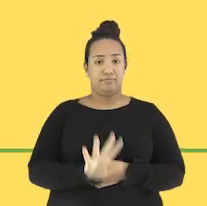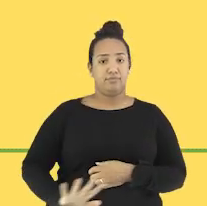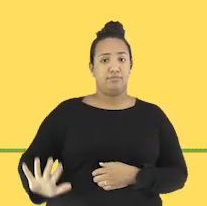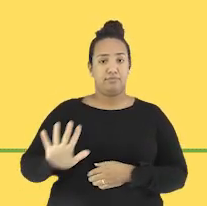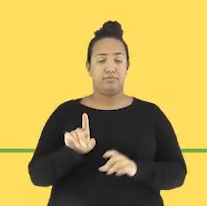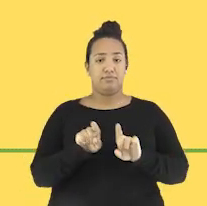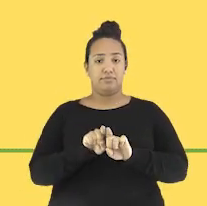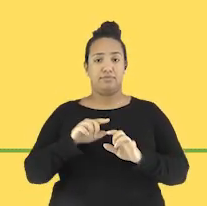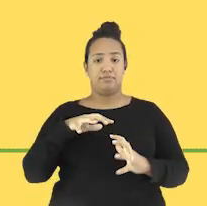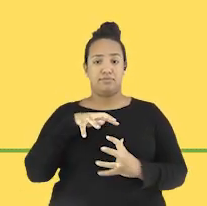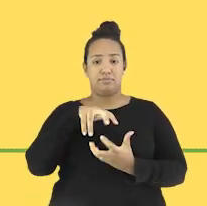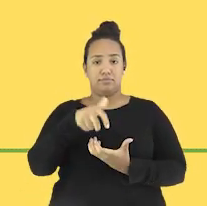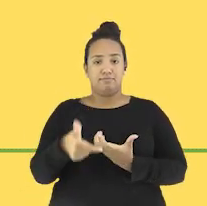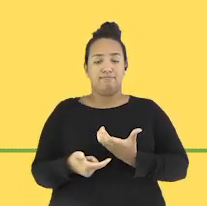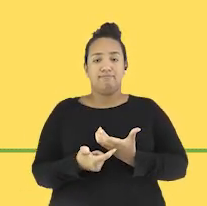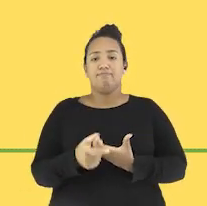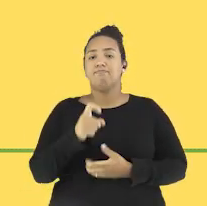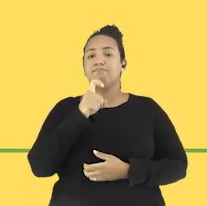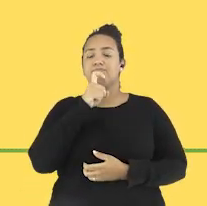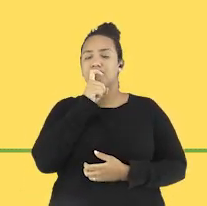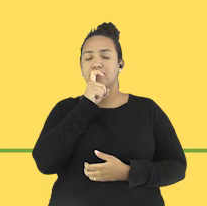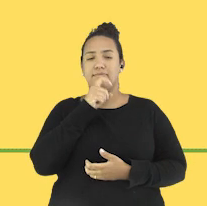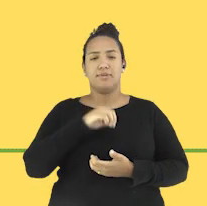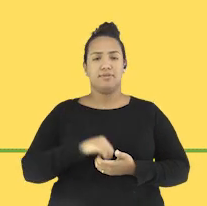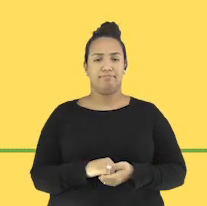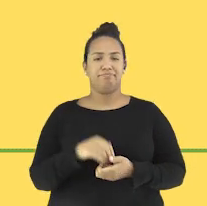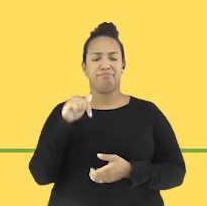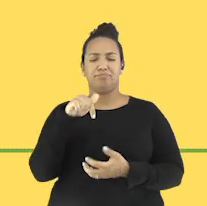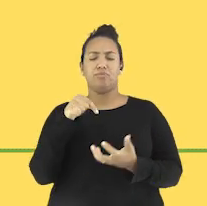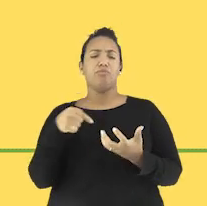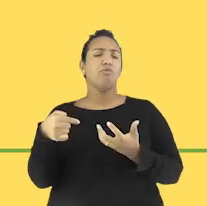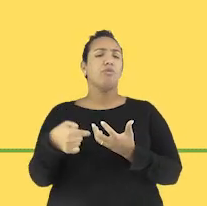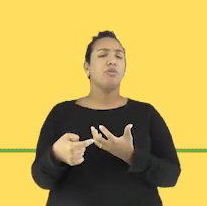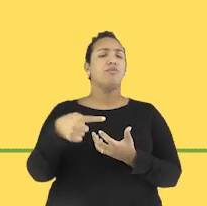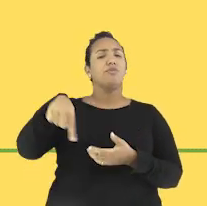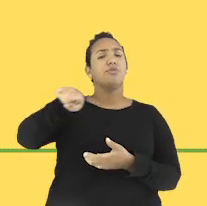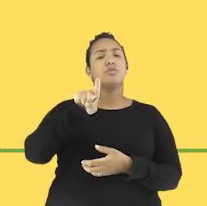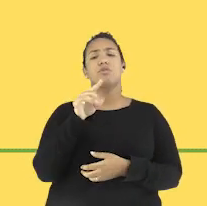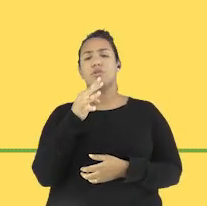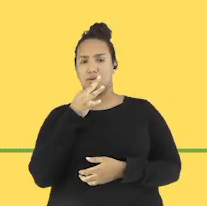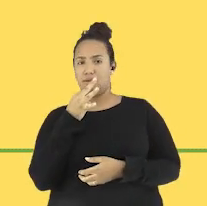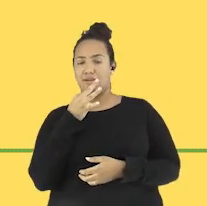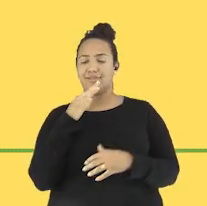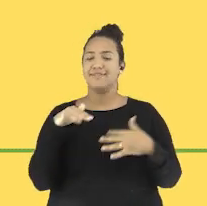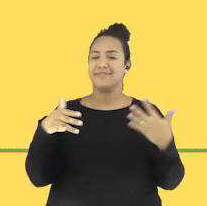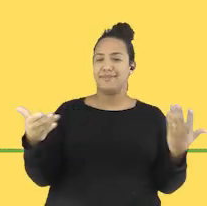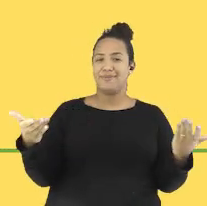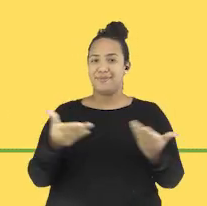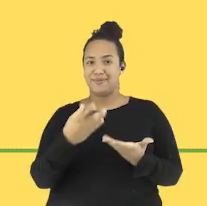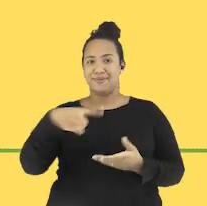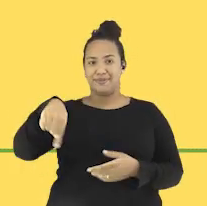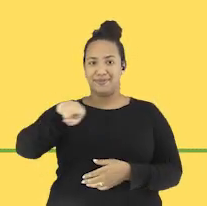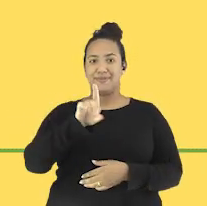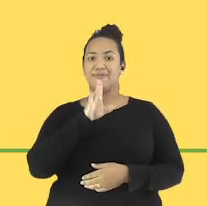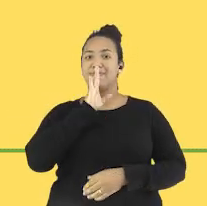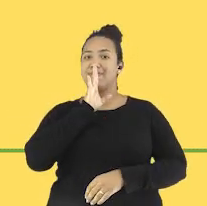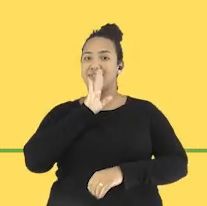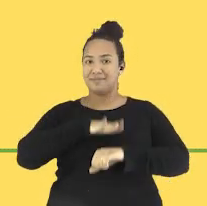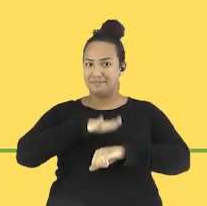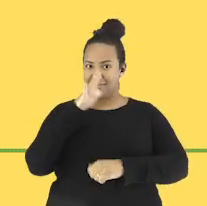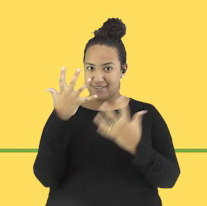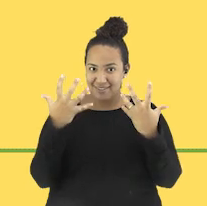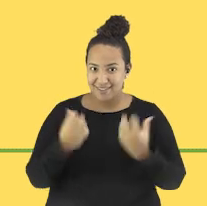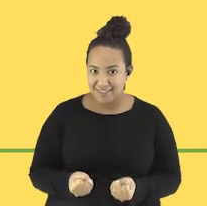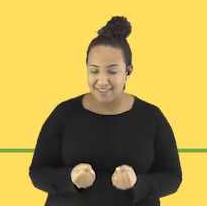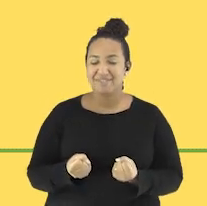Antártica. O que você sabe sobre esses continentes? Vamos embarcar numa viagem juntos para conhecer melhor esses territórios? Você